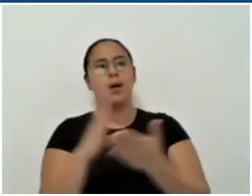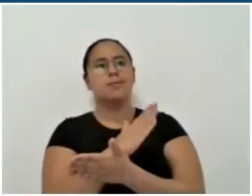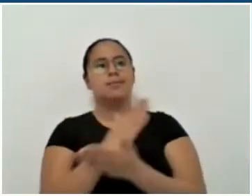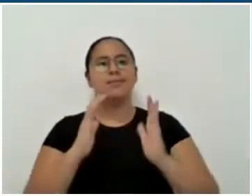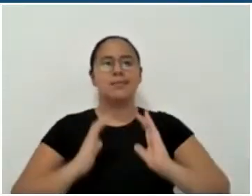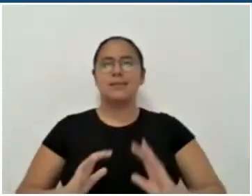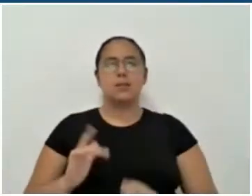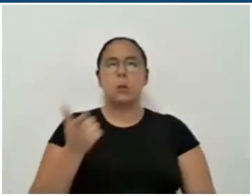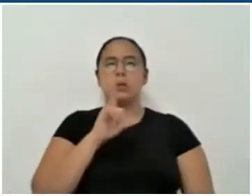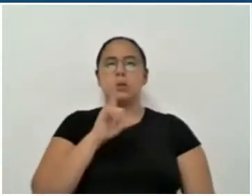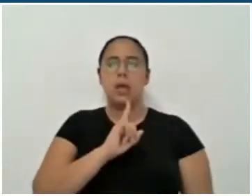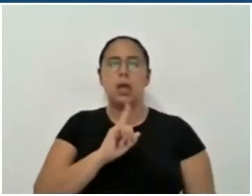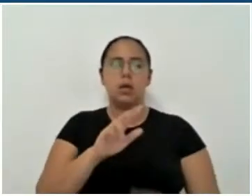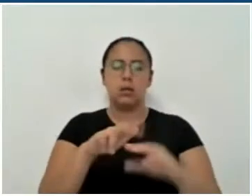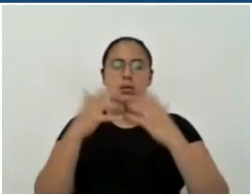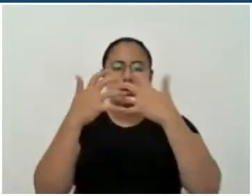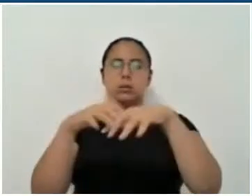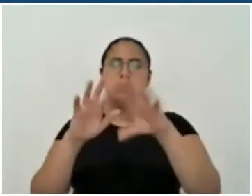da base.